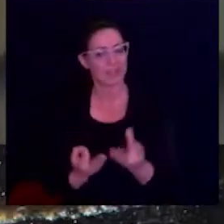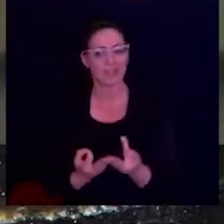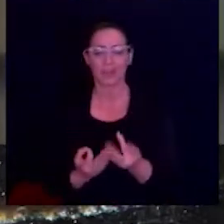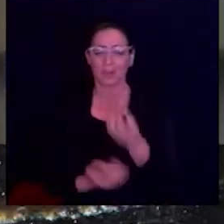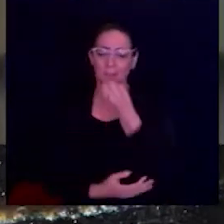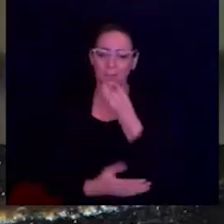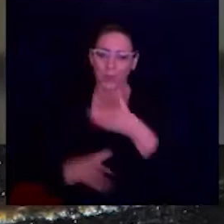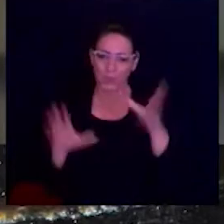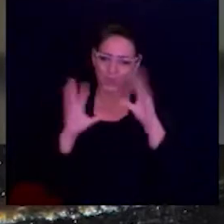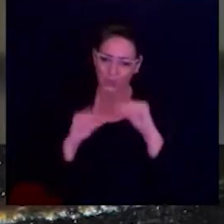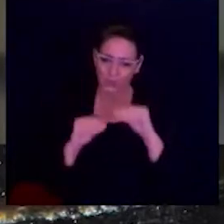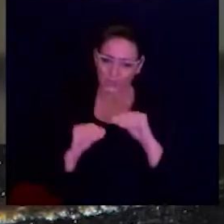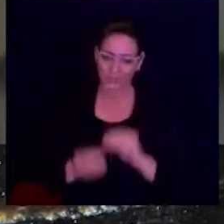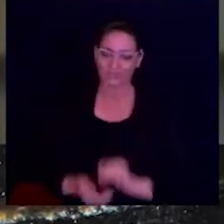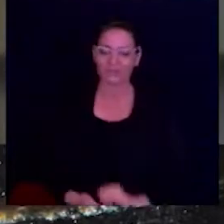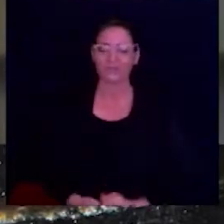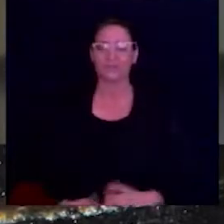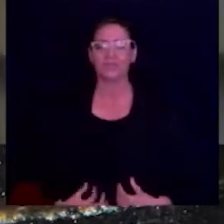boa noite.